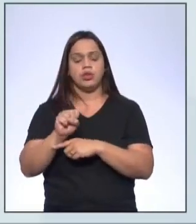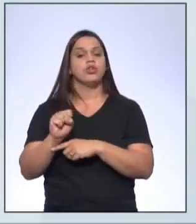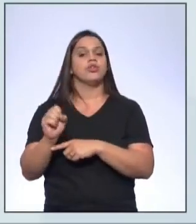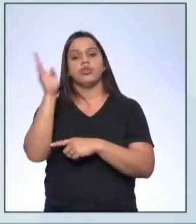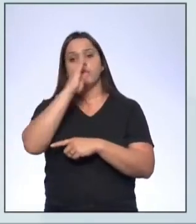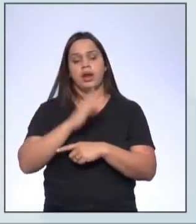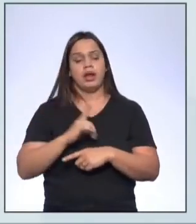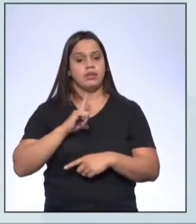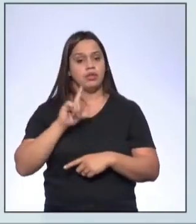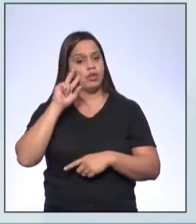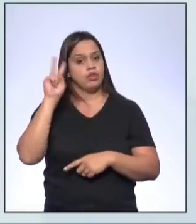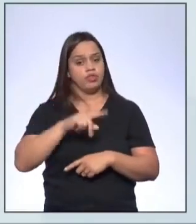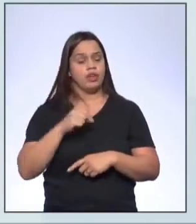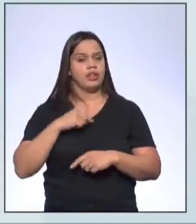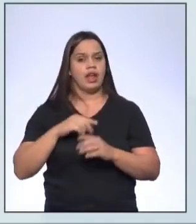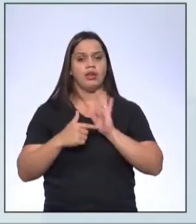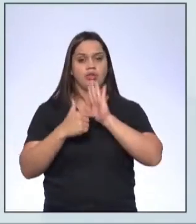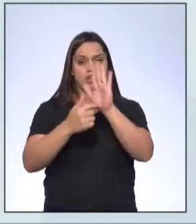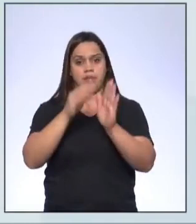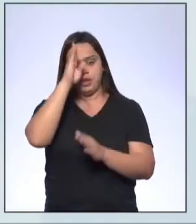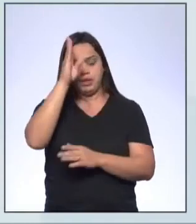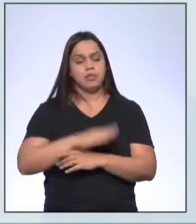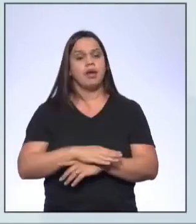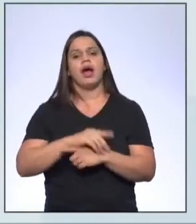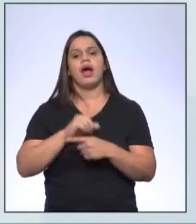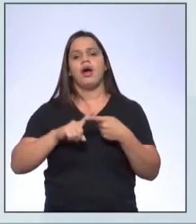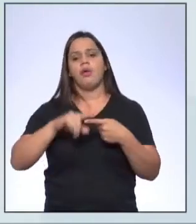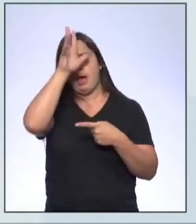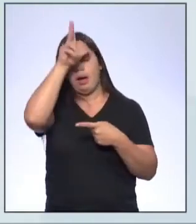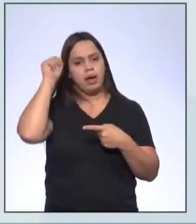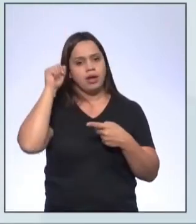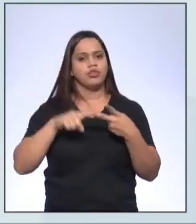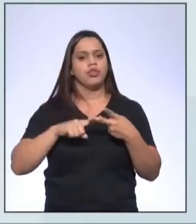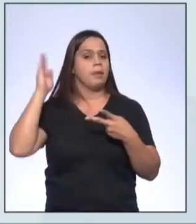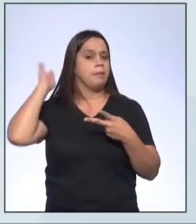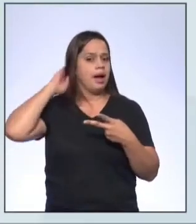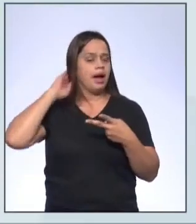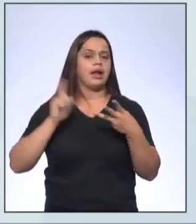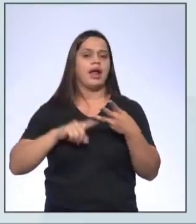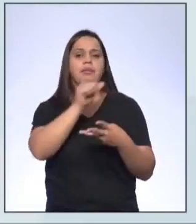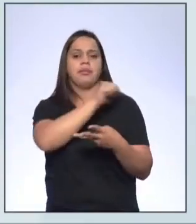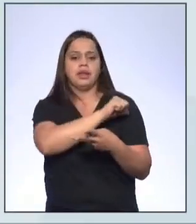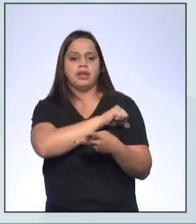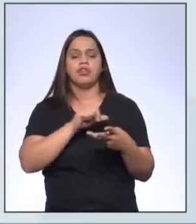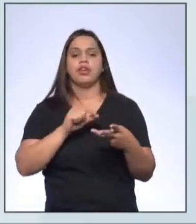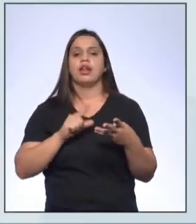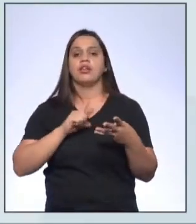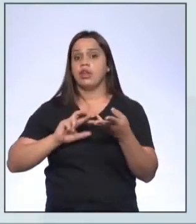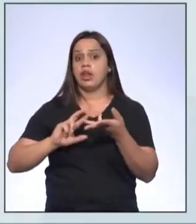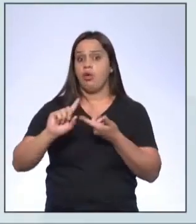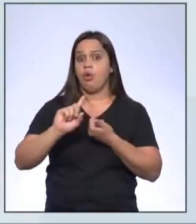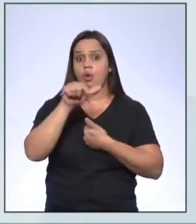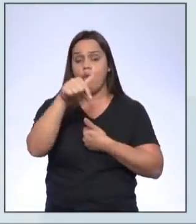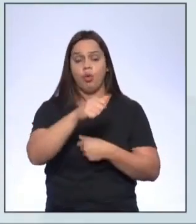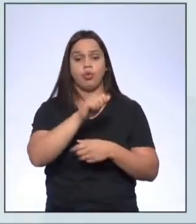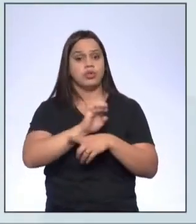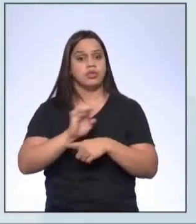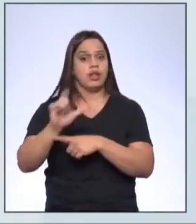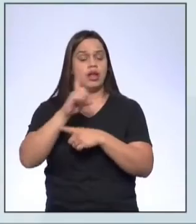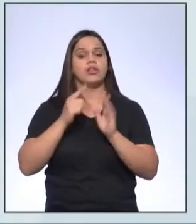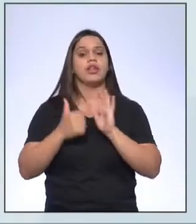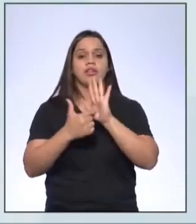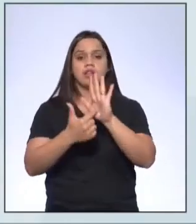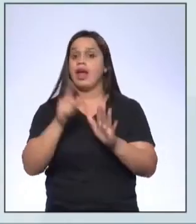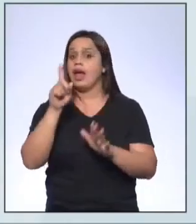temos, o Amazonas, o Pará, o Mato Grosso, Minas Gerais, outros estados aí com maior destaque. Tudo bem? Então é importante aí